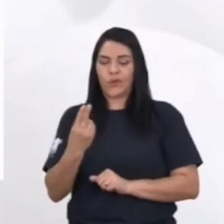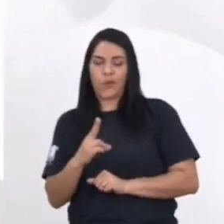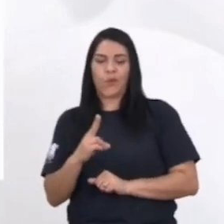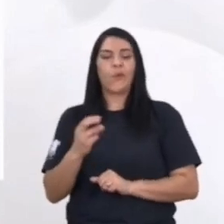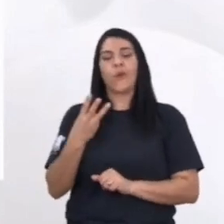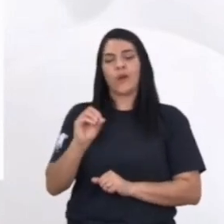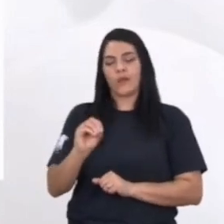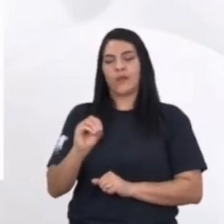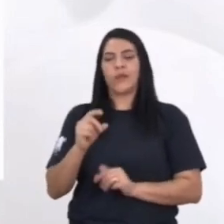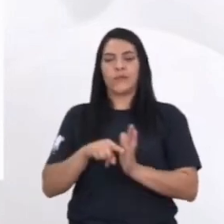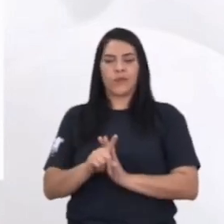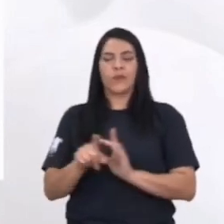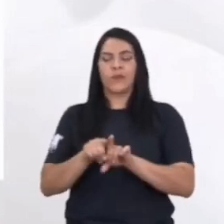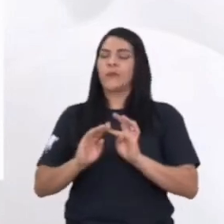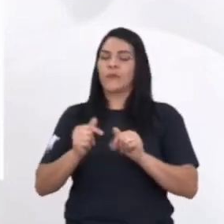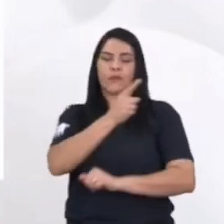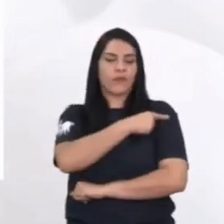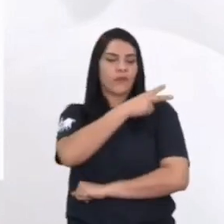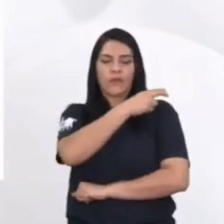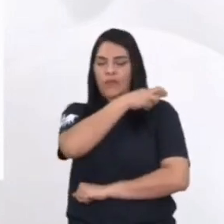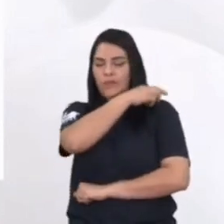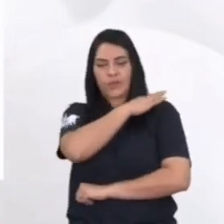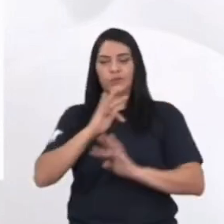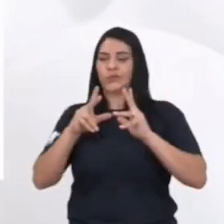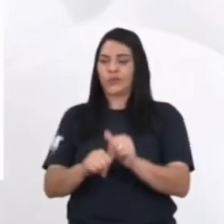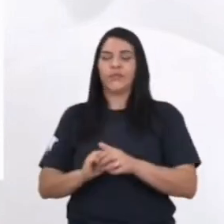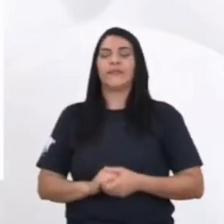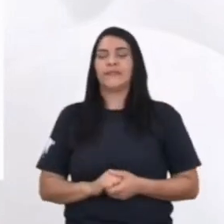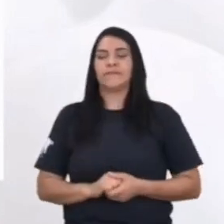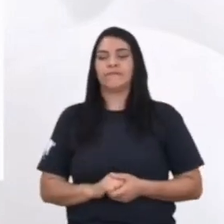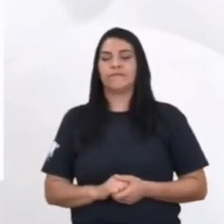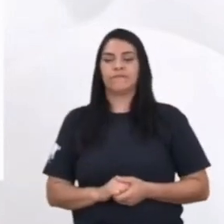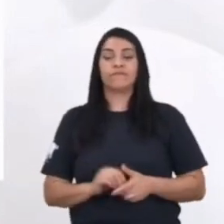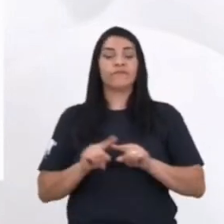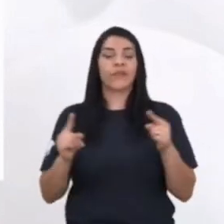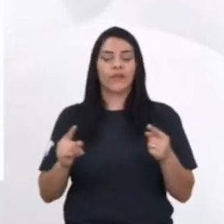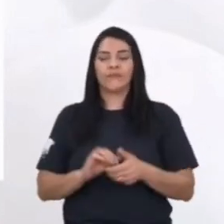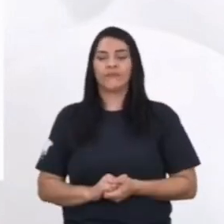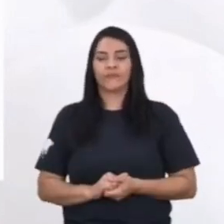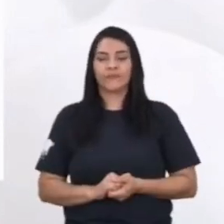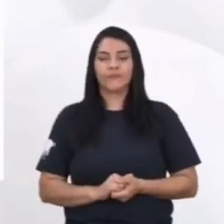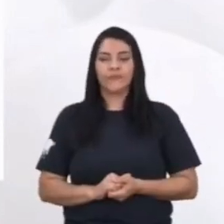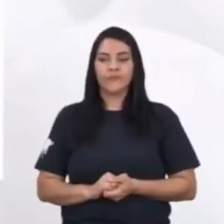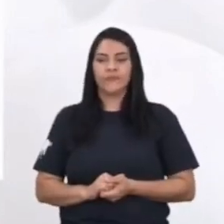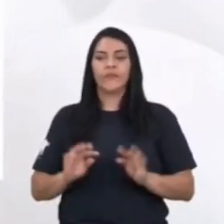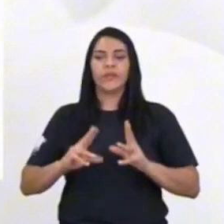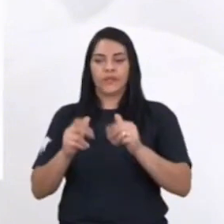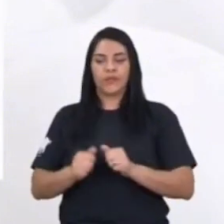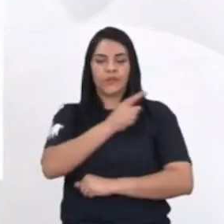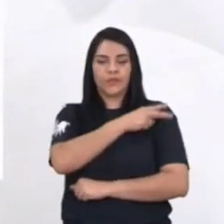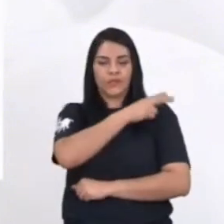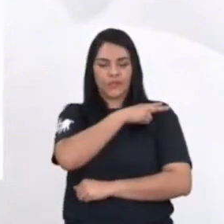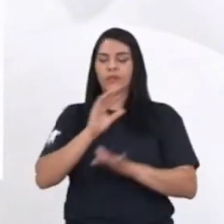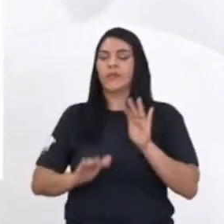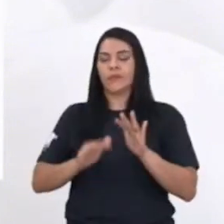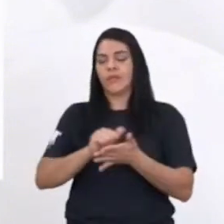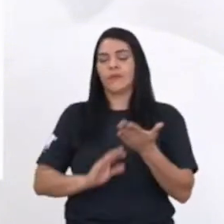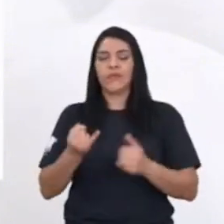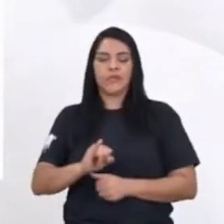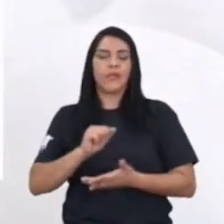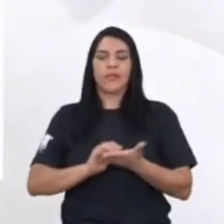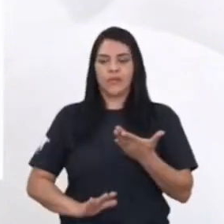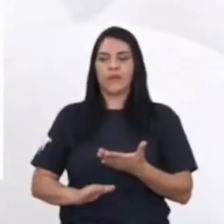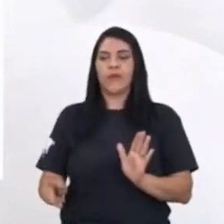eu mostrei agora há pouco, também para todas as séries. Então aqui depende, né? Desculpa, não depende. Para todas as séries depende da atividade, né? Então se é uma